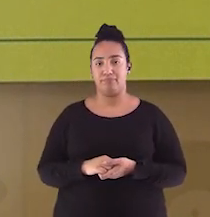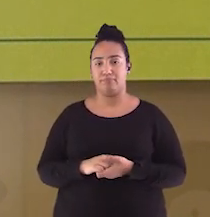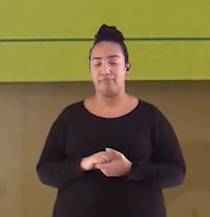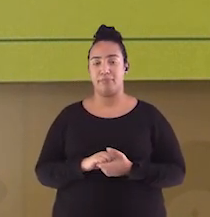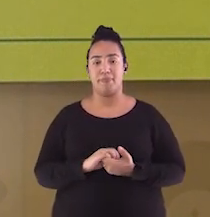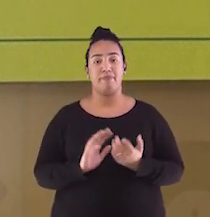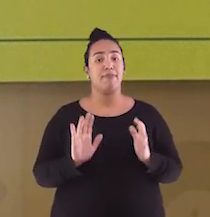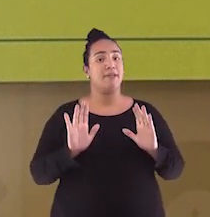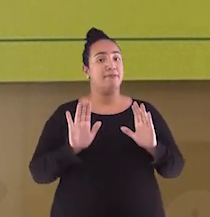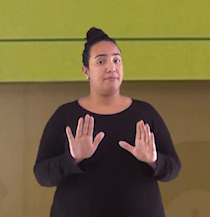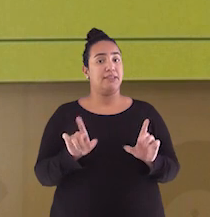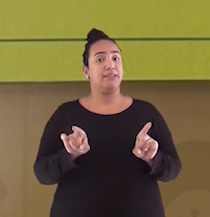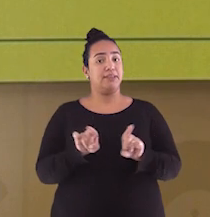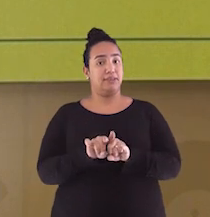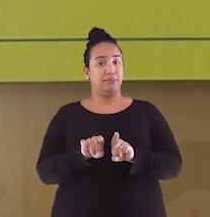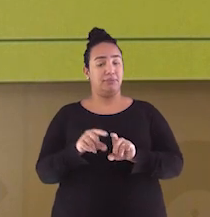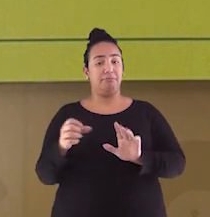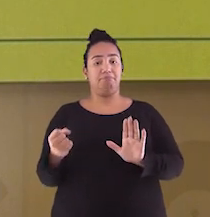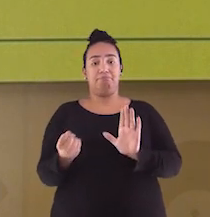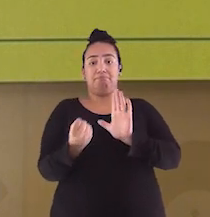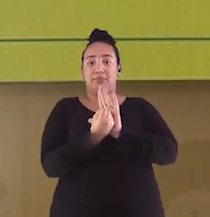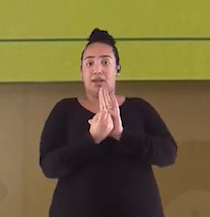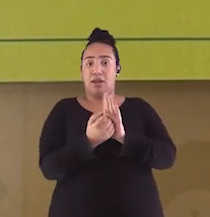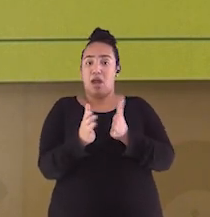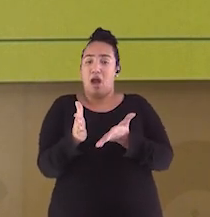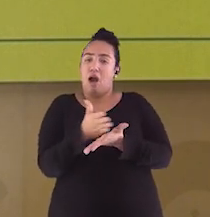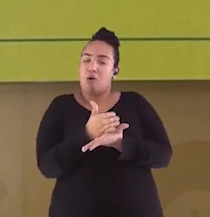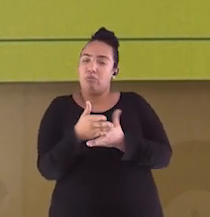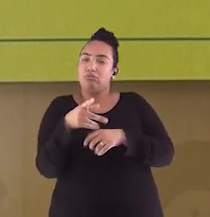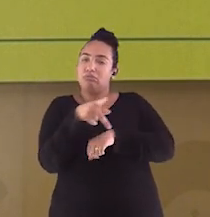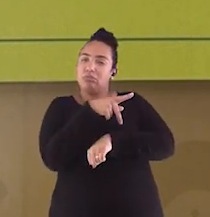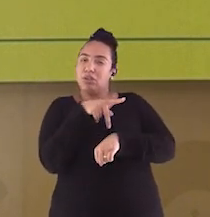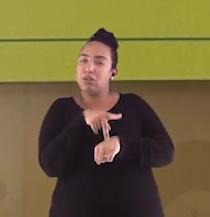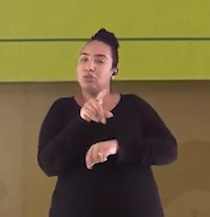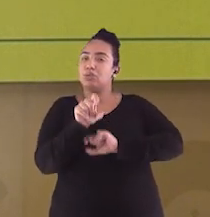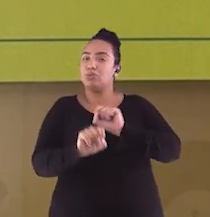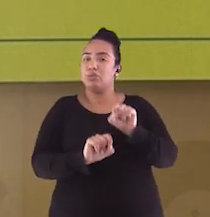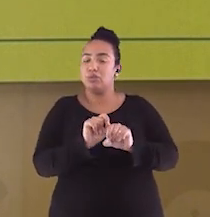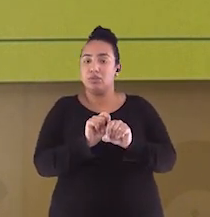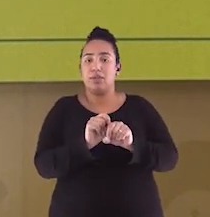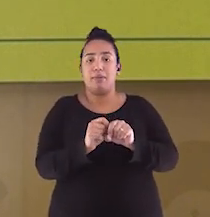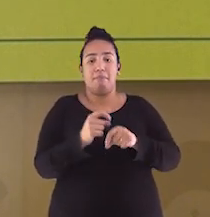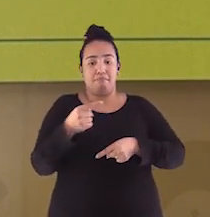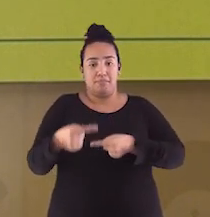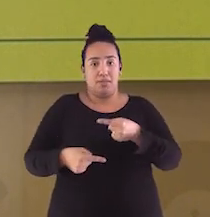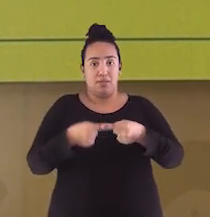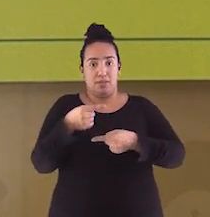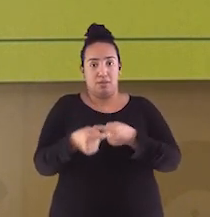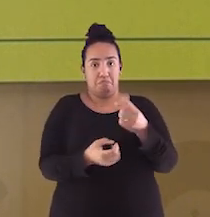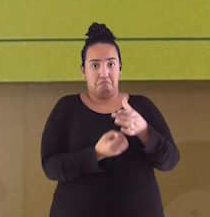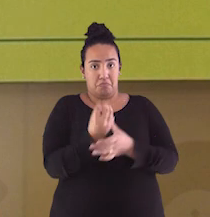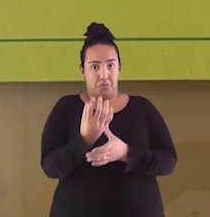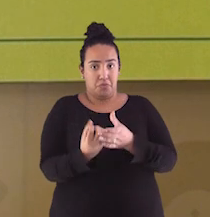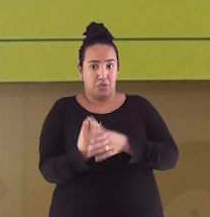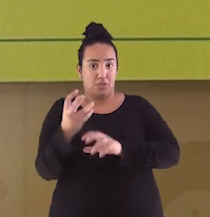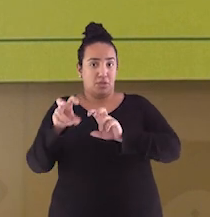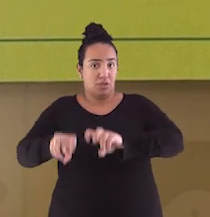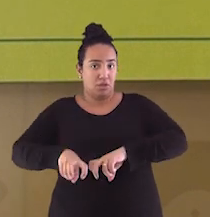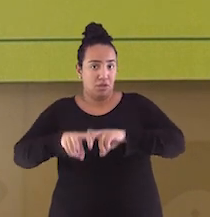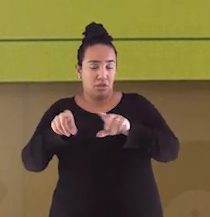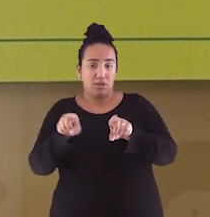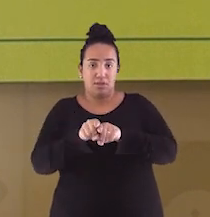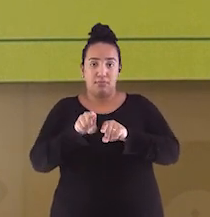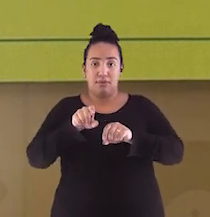Mas também é marcante em alguns de seus países a produção de matérias-primas agrícolas e